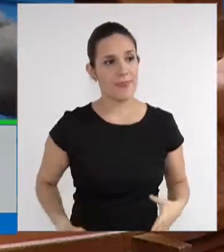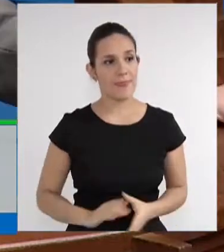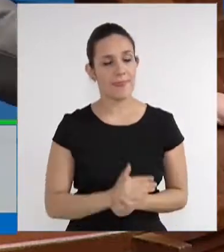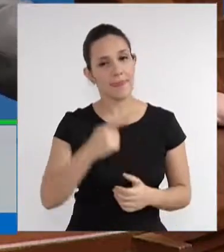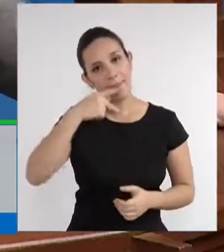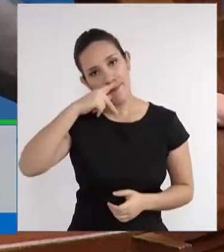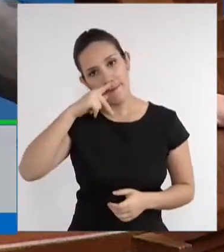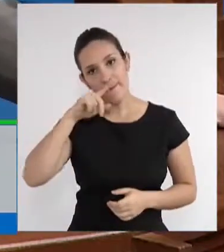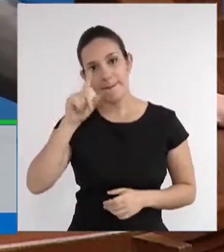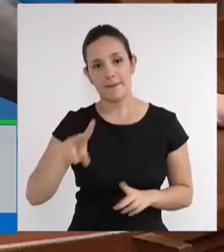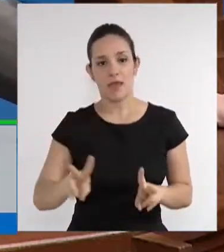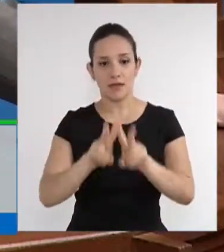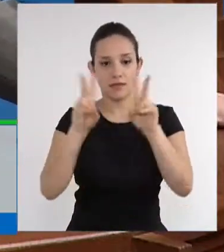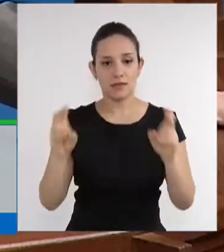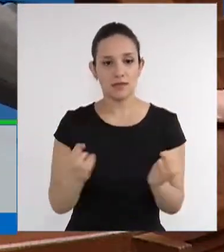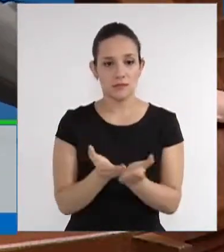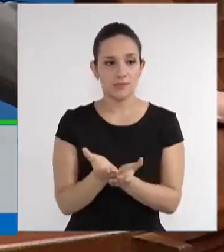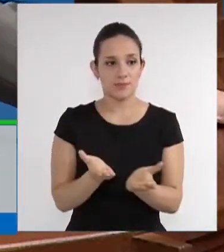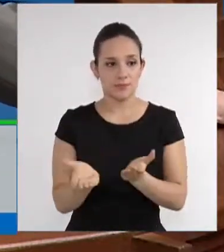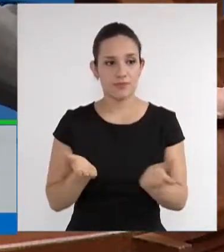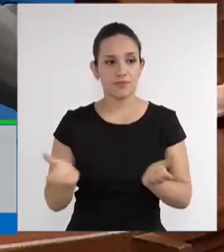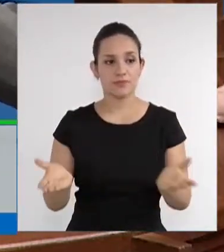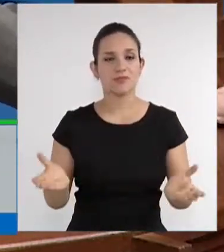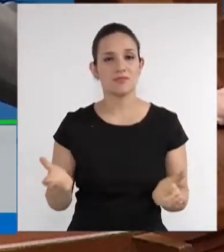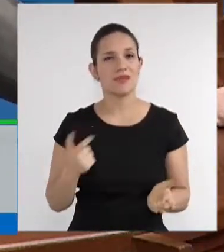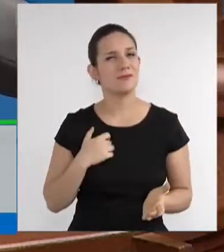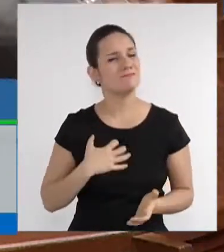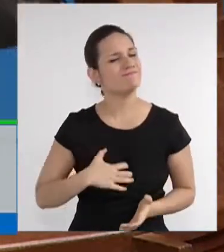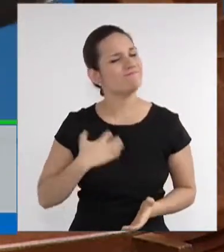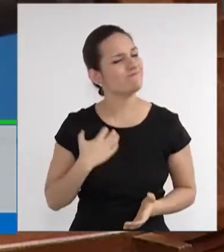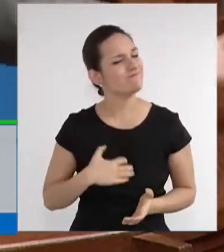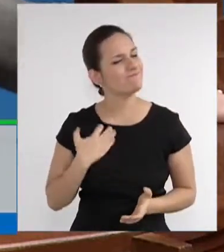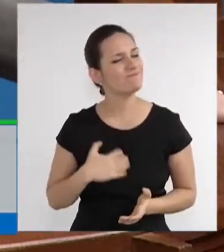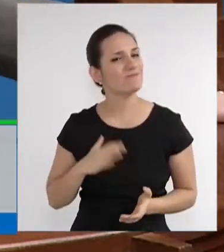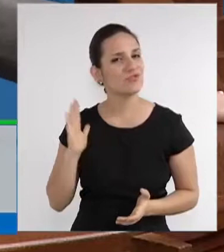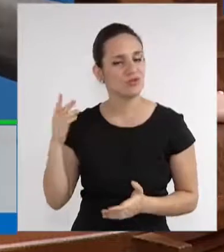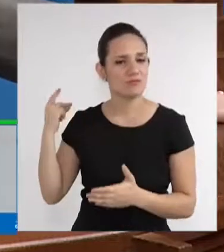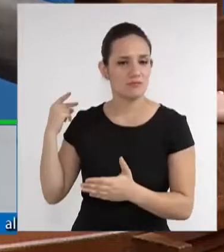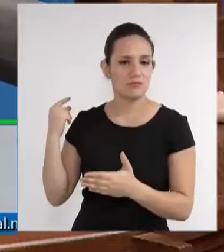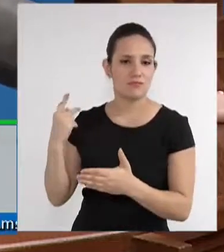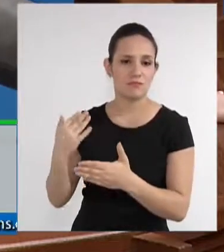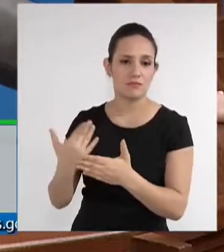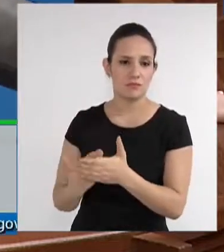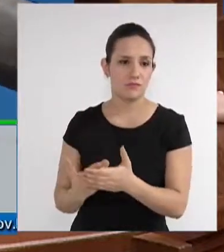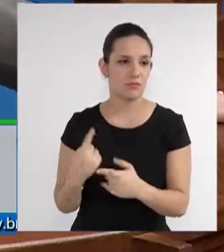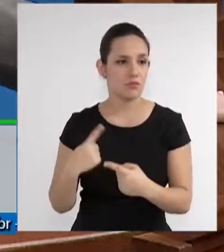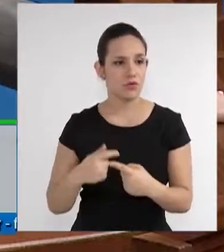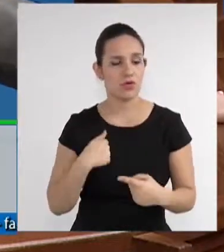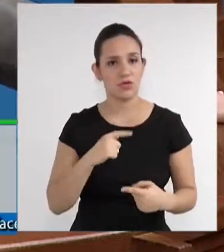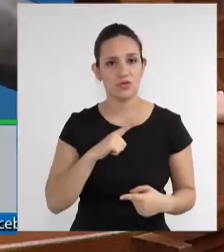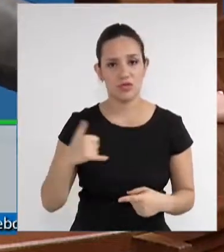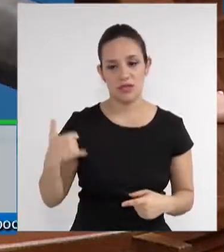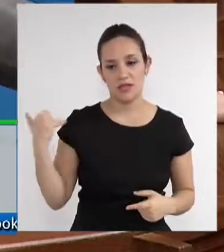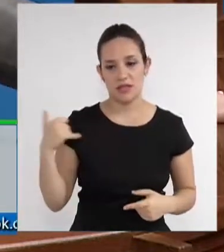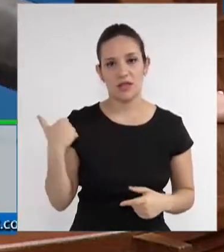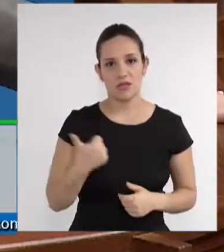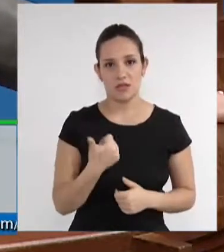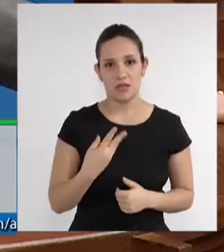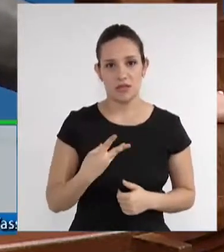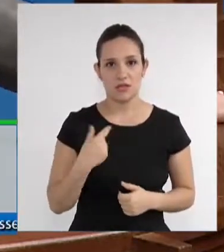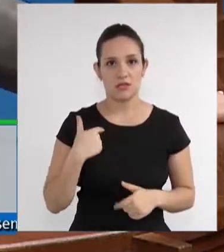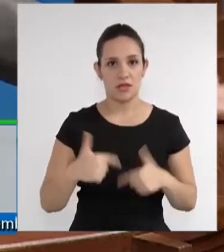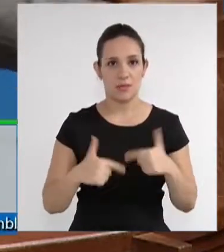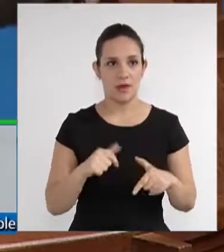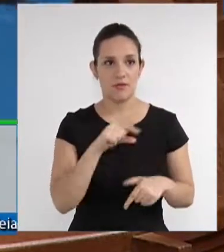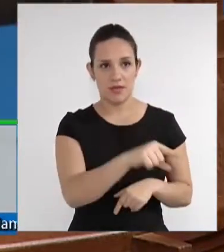tema de licitação, deputado João Grandão, ele me angustia há muito tempo. Com 13 anos de idade, eu comecei a trabalhar numa pequena